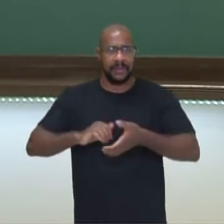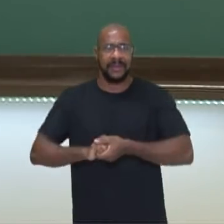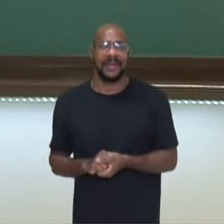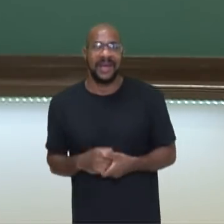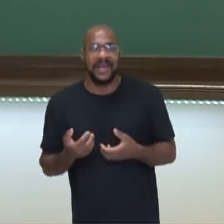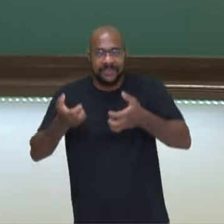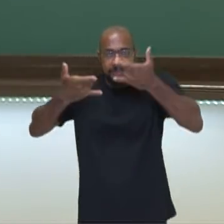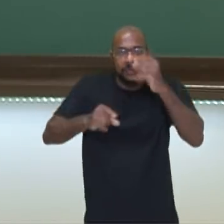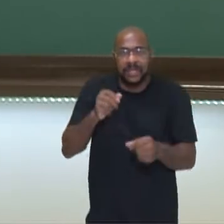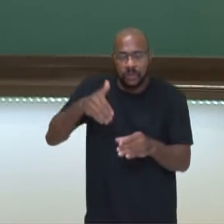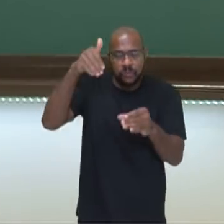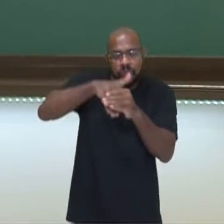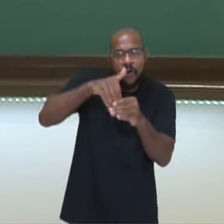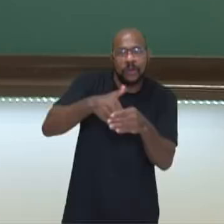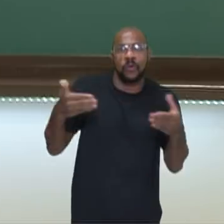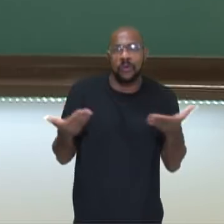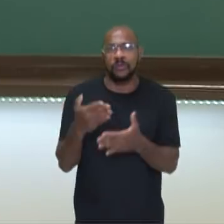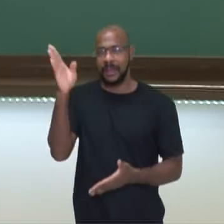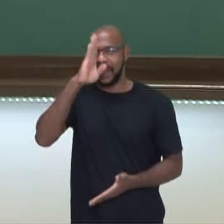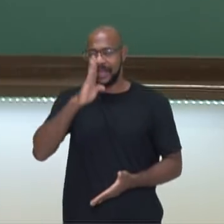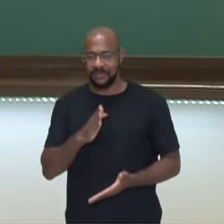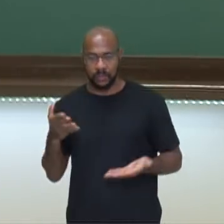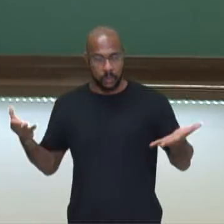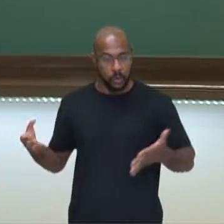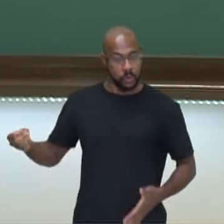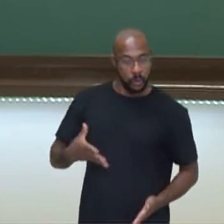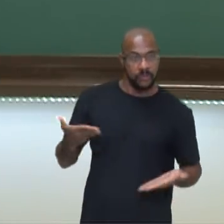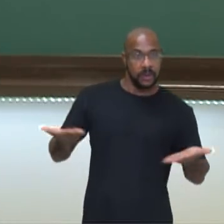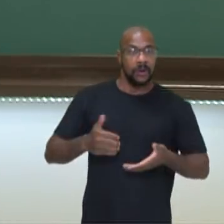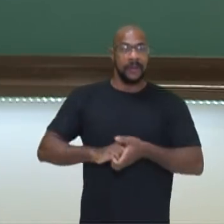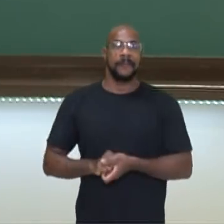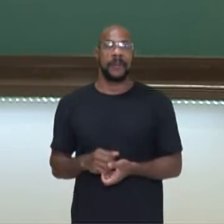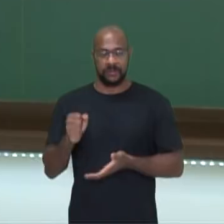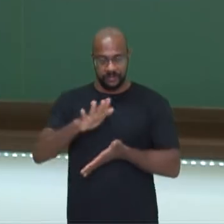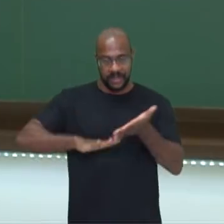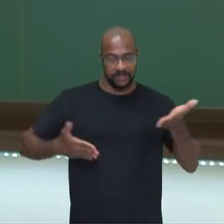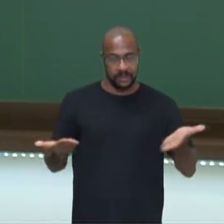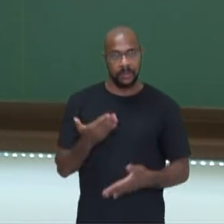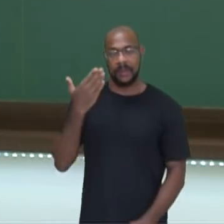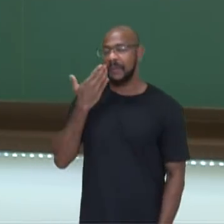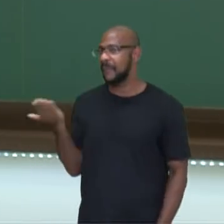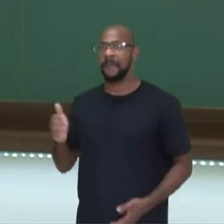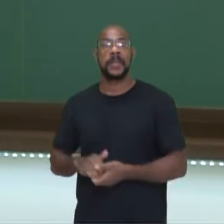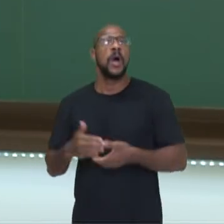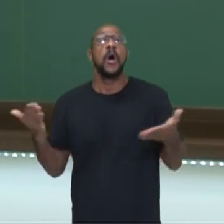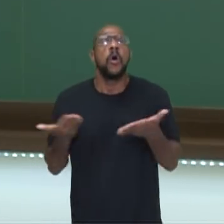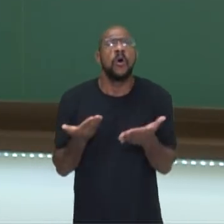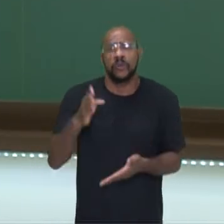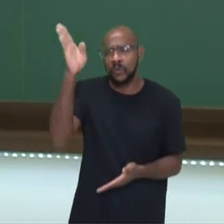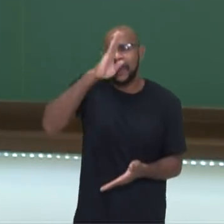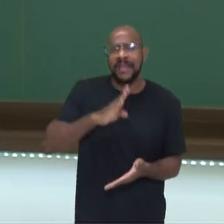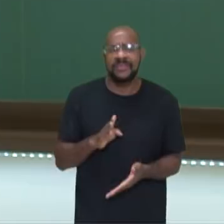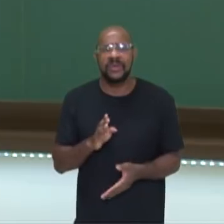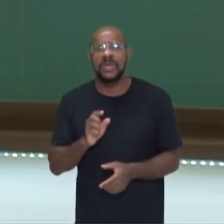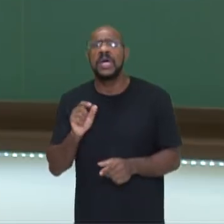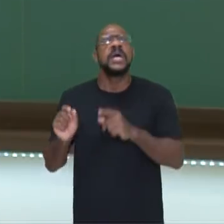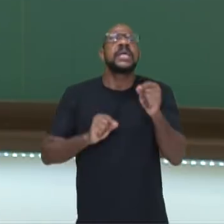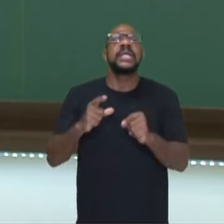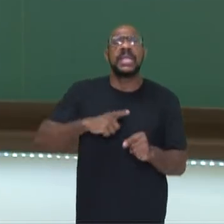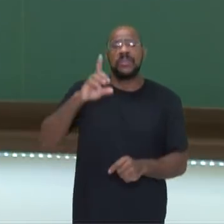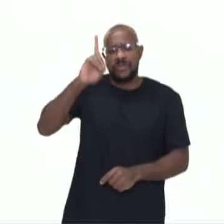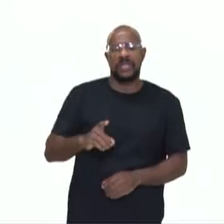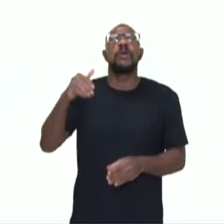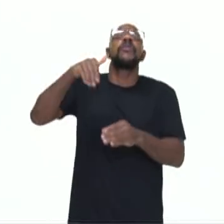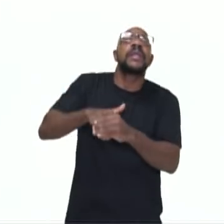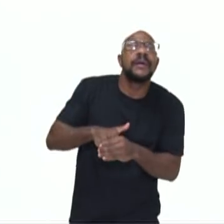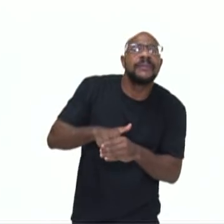Brasil atual, sobre o voto no Brasil atual, olha o exercício para você. Atualmente no Brasil, quem tem direito a votar?